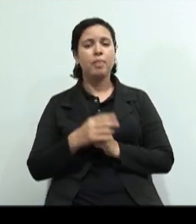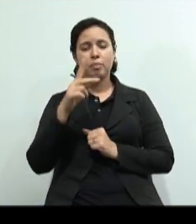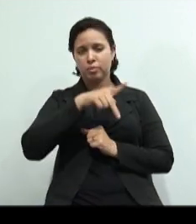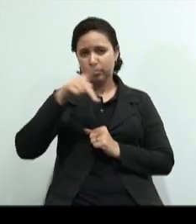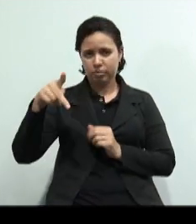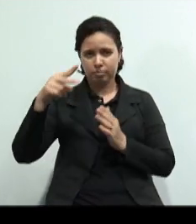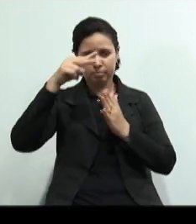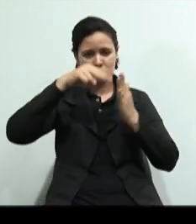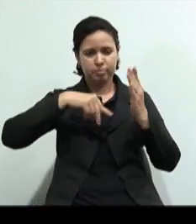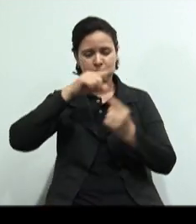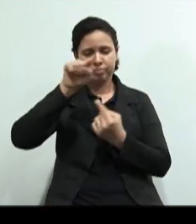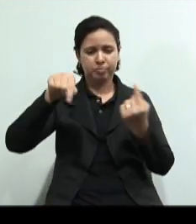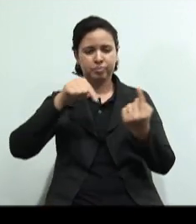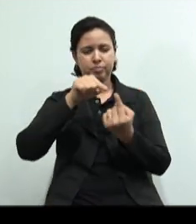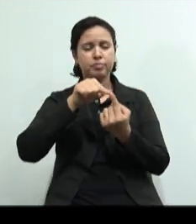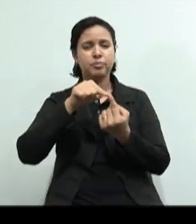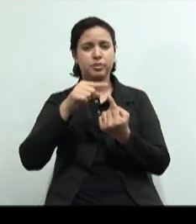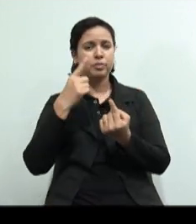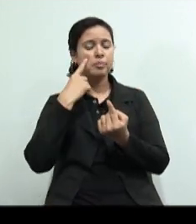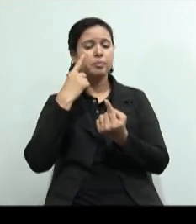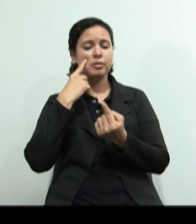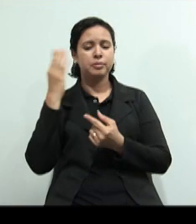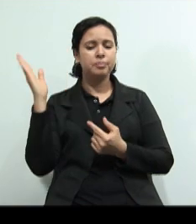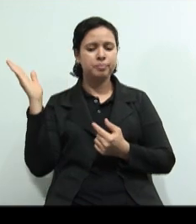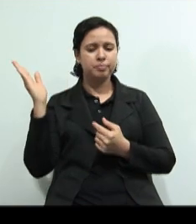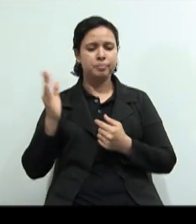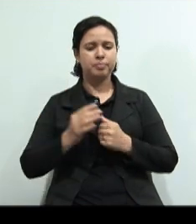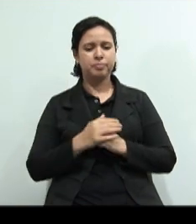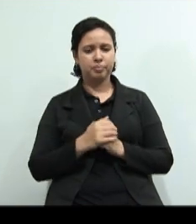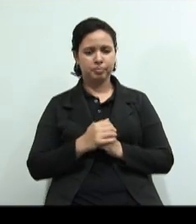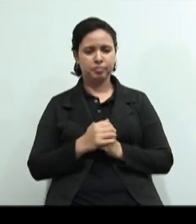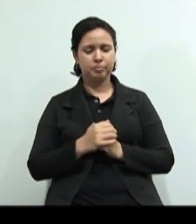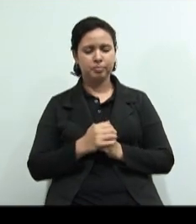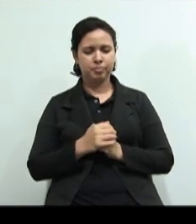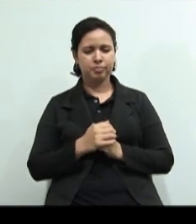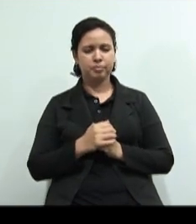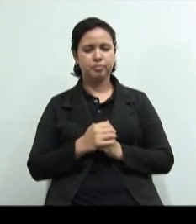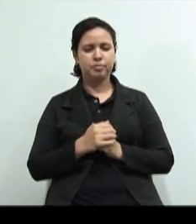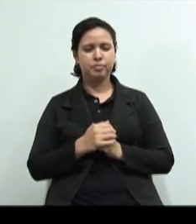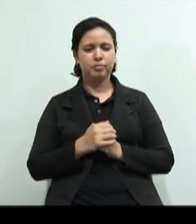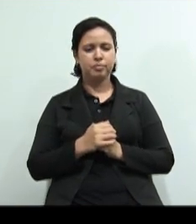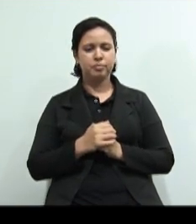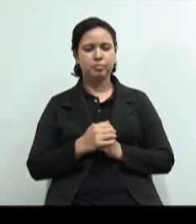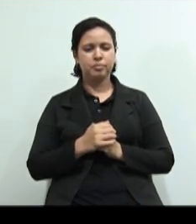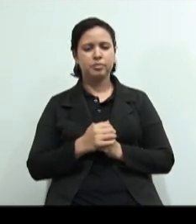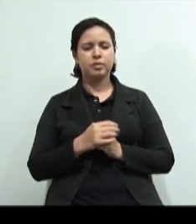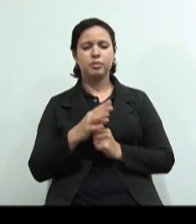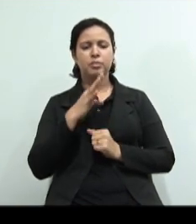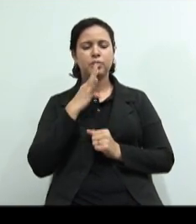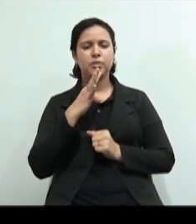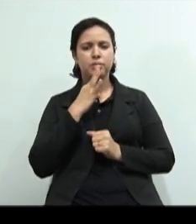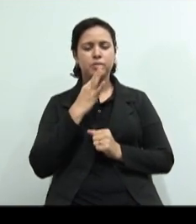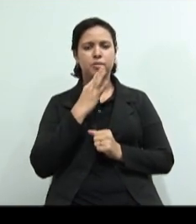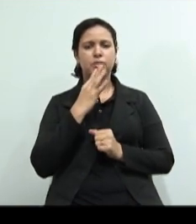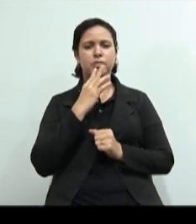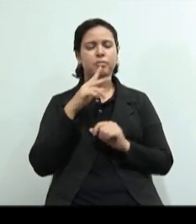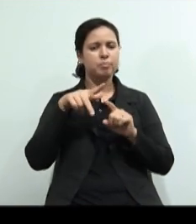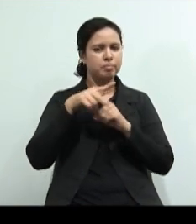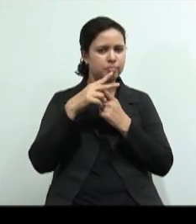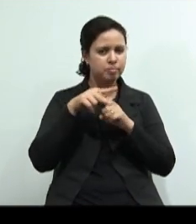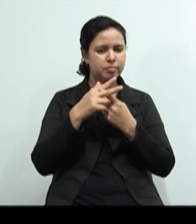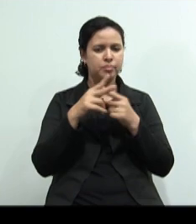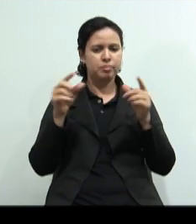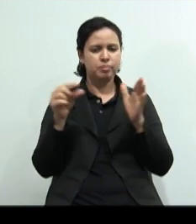os objetivos? Vamos lá, professora. Objetivos da teleaula 3. Primeiro, conhecer as ferramentas de gestão